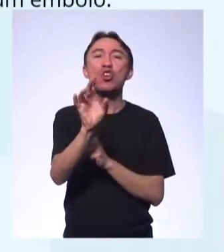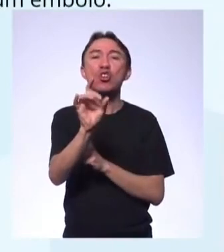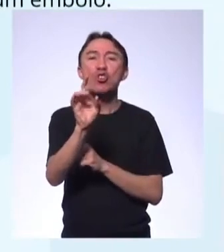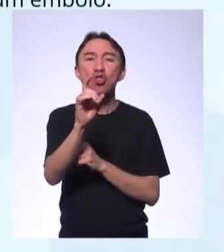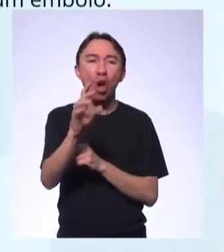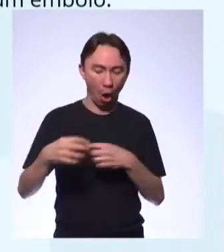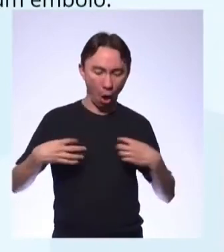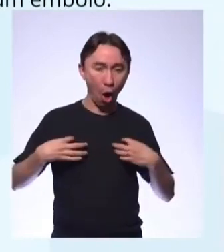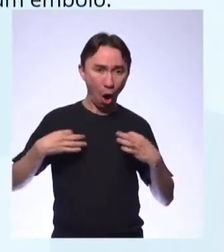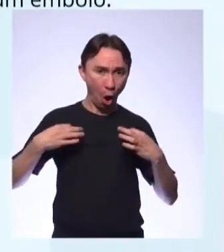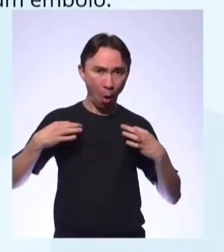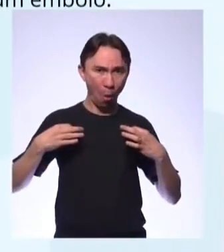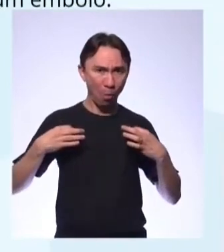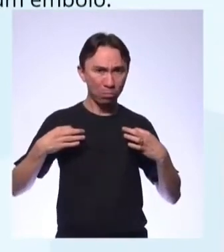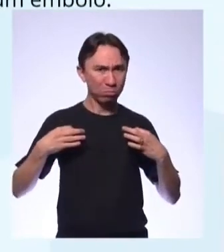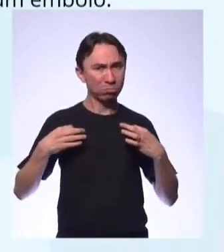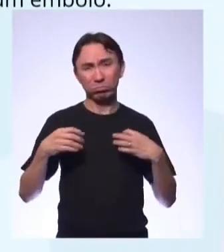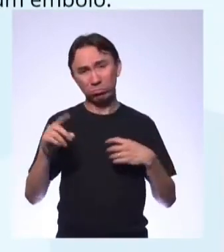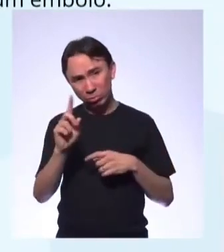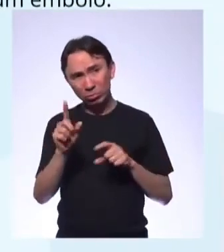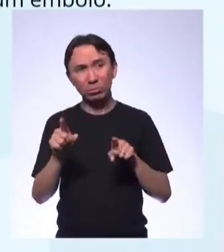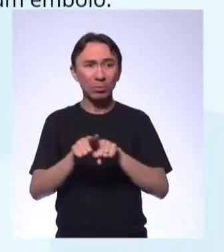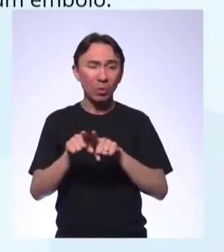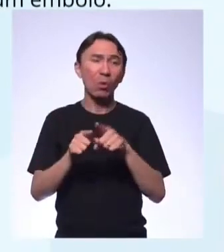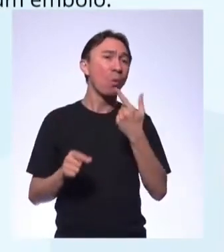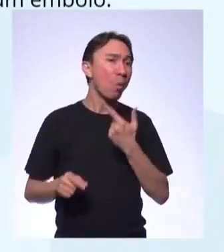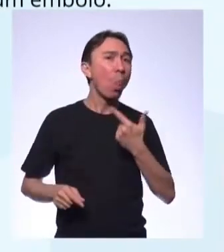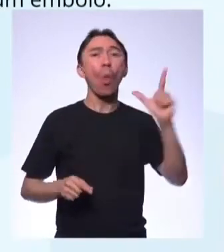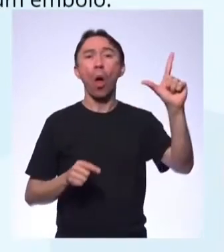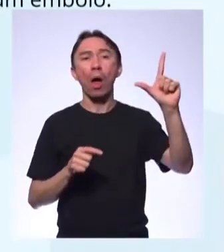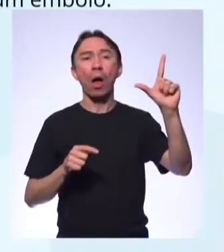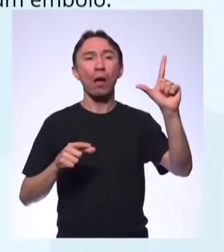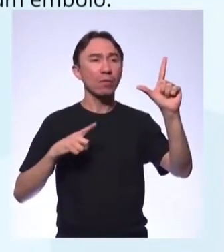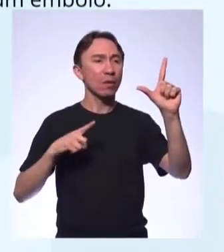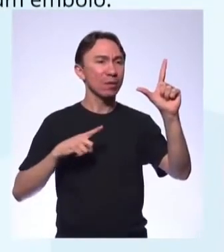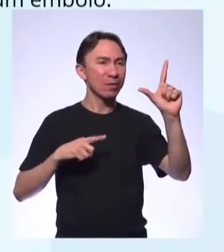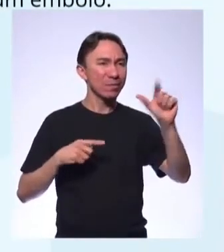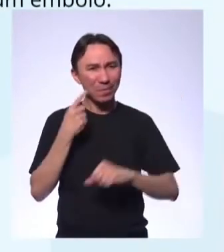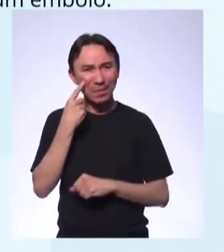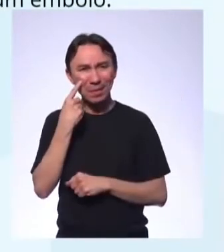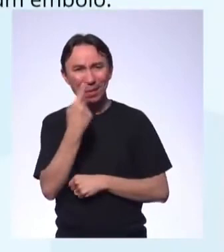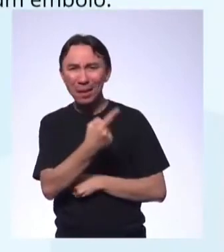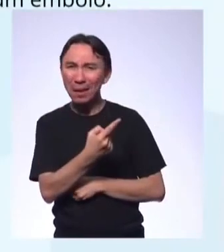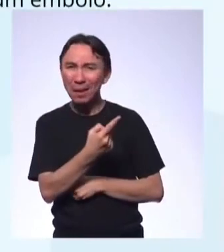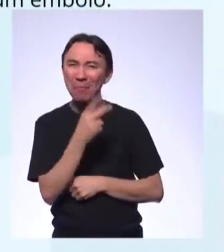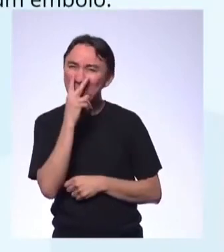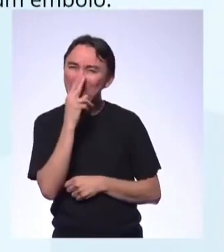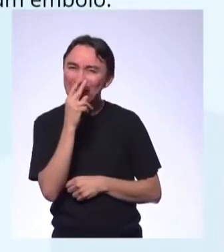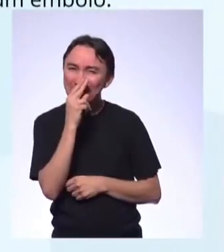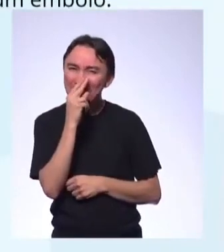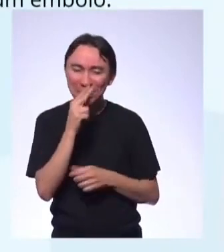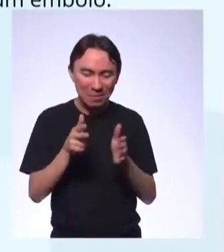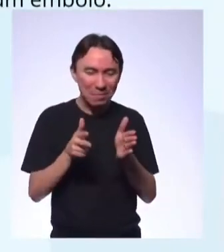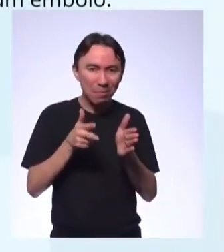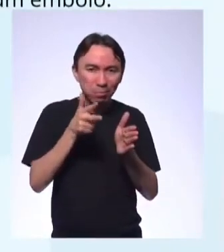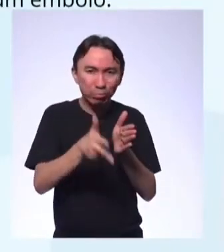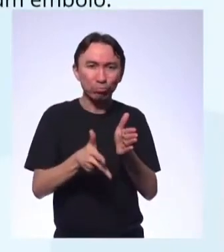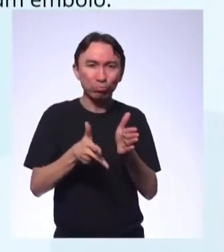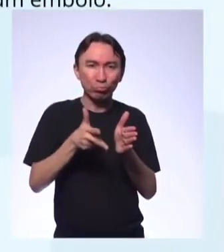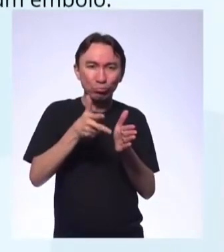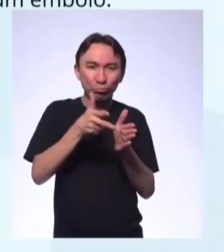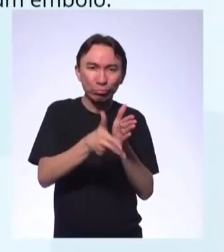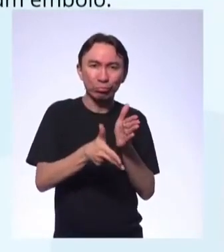em outras formas. Vocês podem ver que dessa animação aí parece muito com um trem, né? Isso